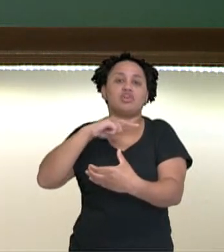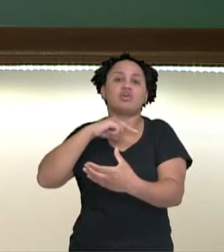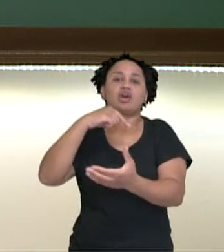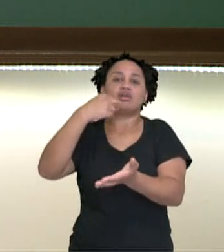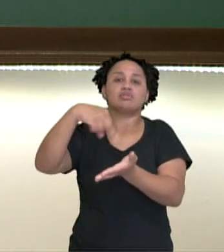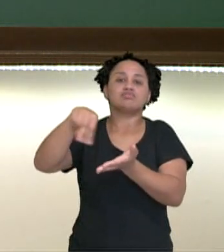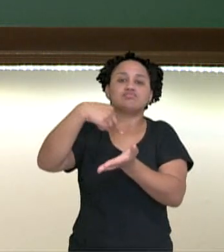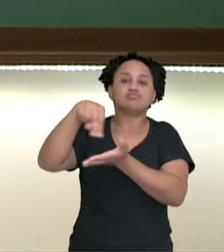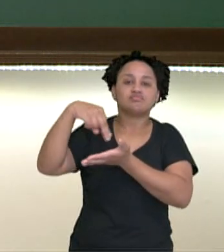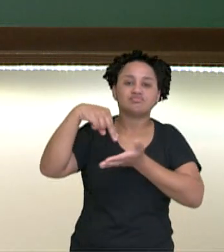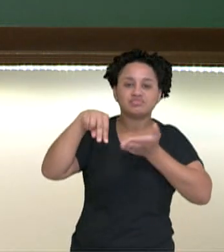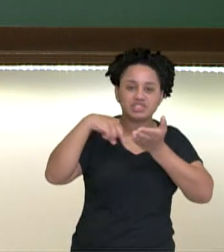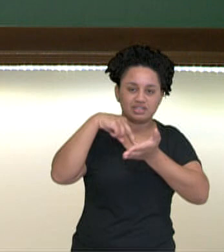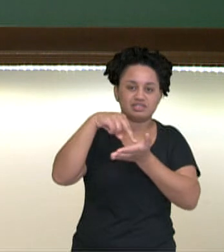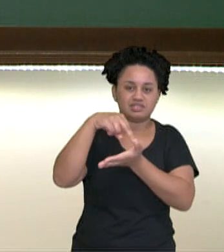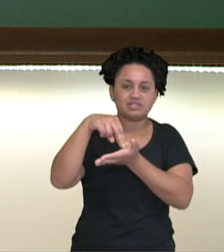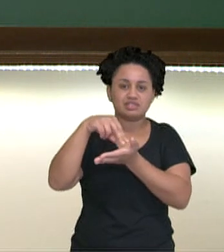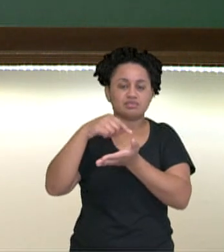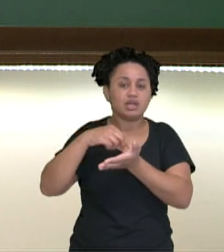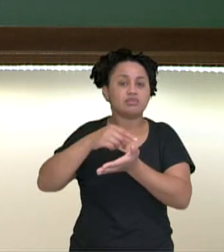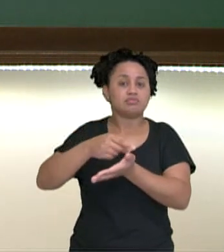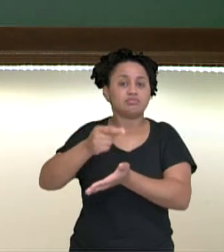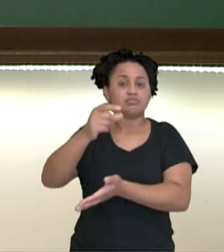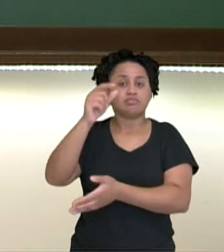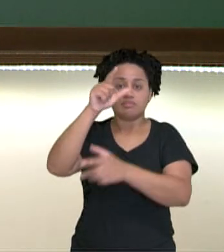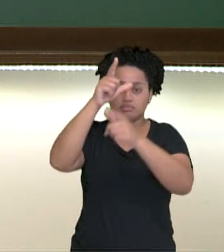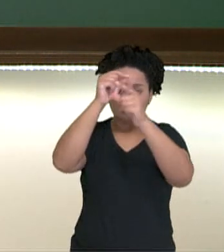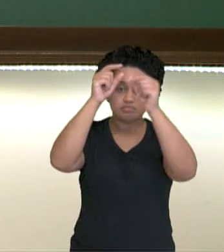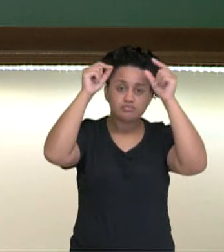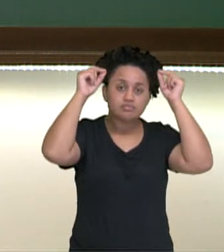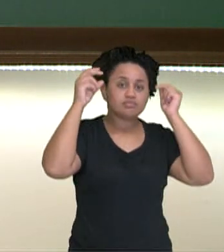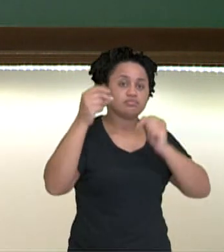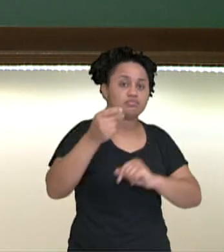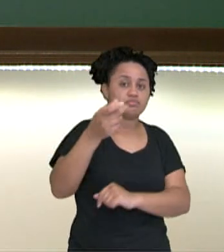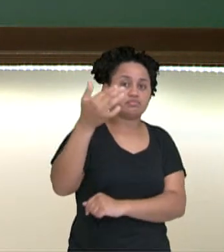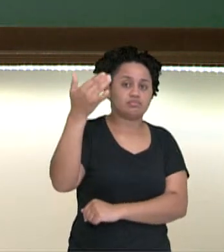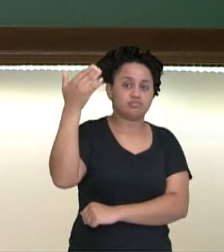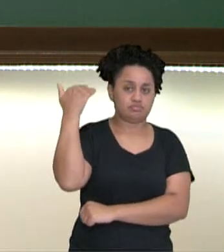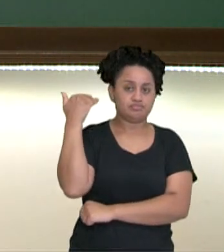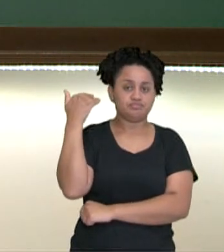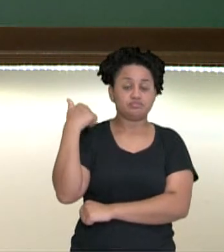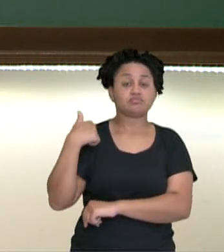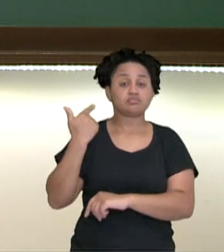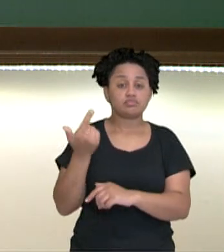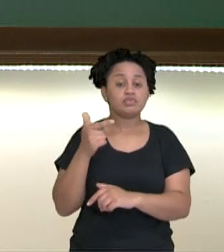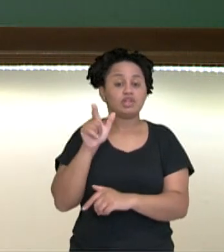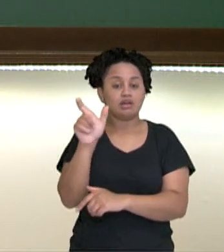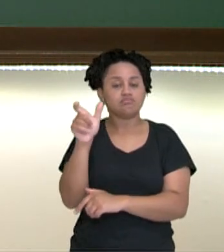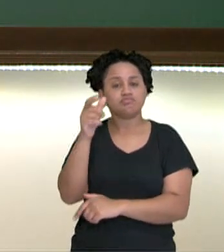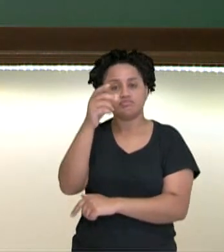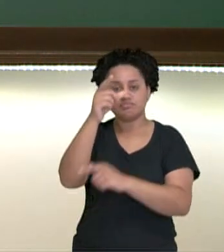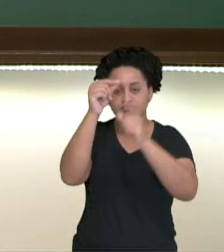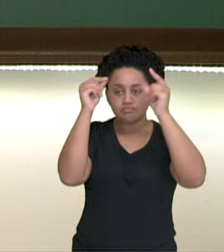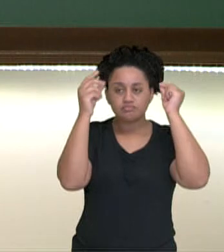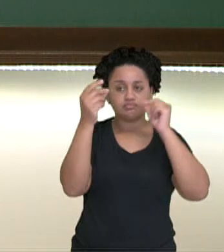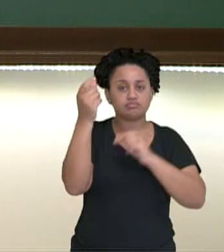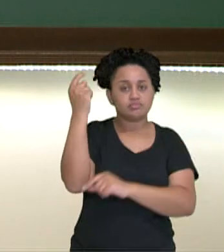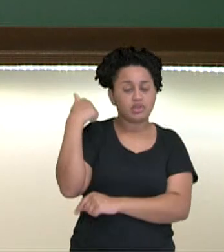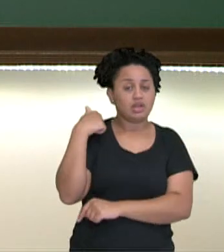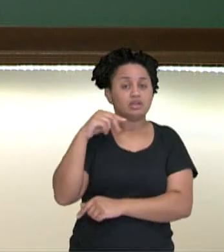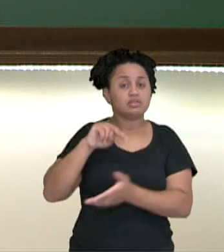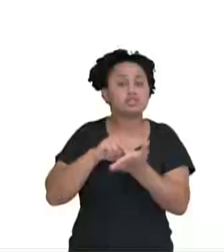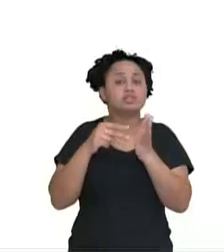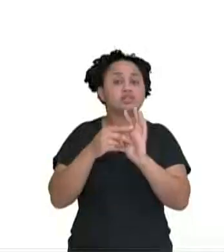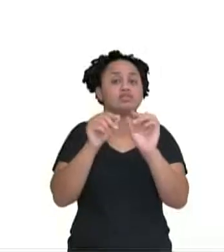dançavam os artistas na Grécia Antiga. Então, orquestra na Grécia Antiga significava lugar